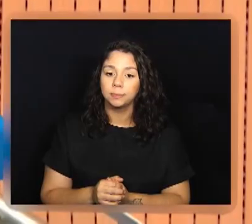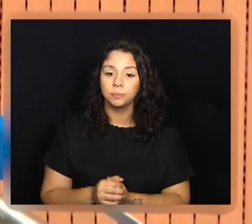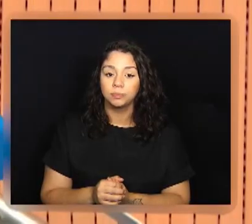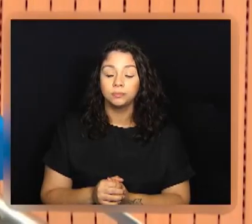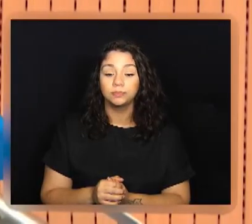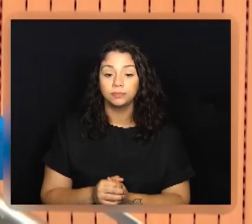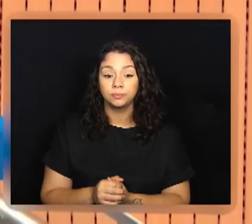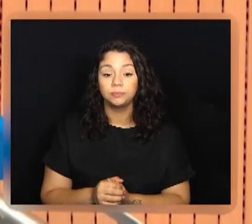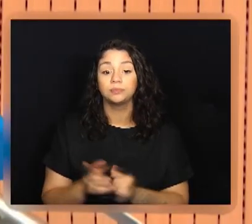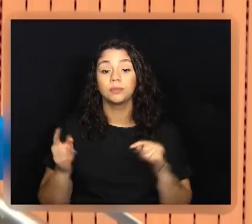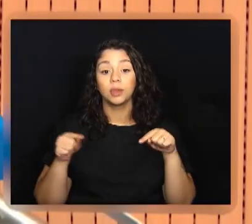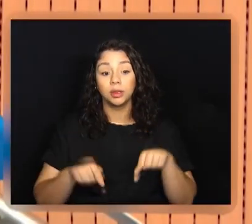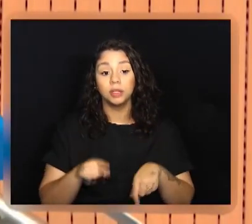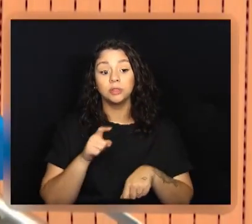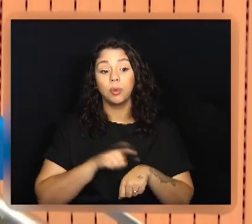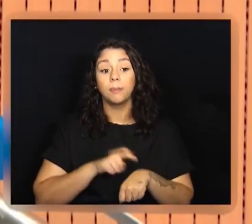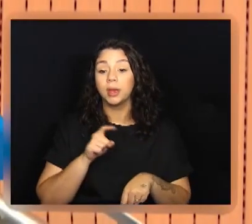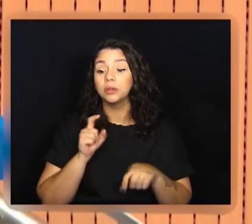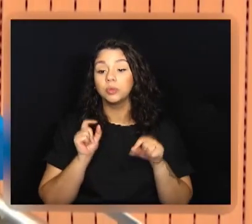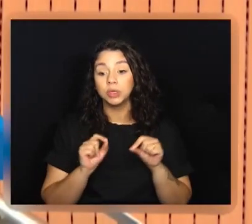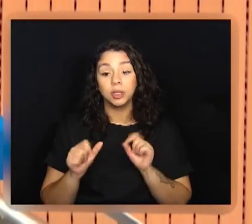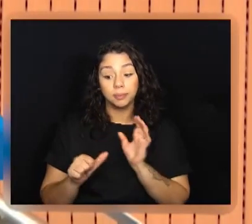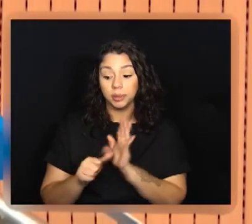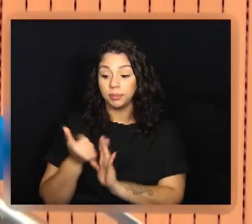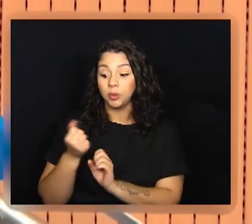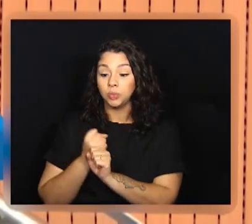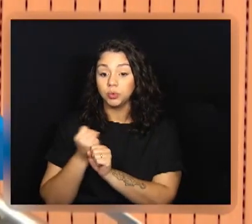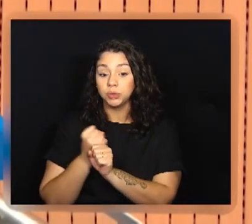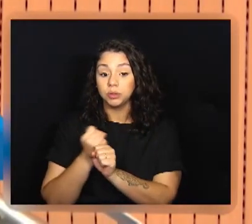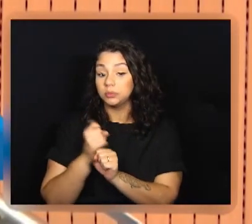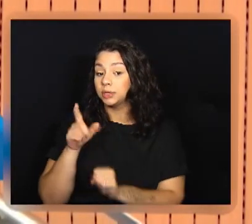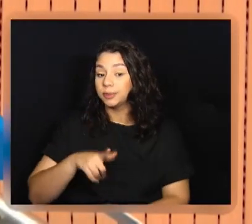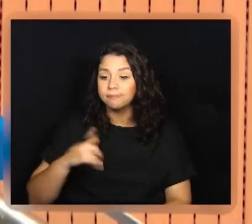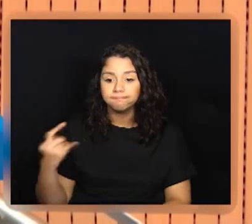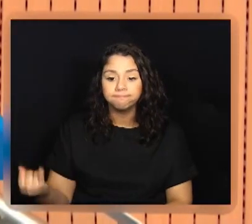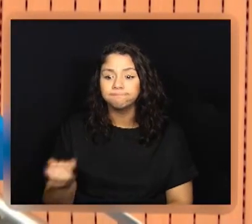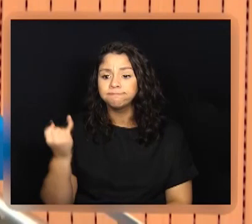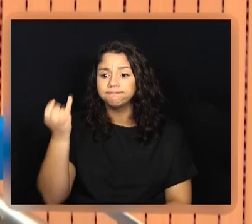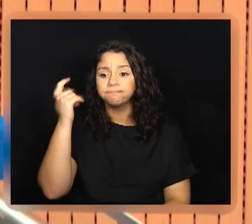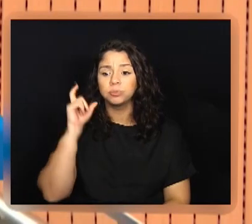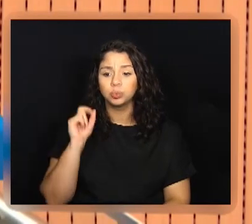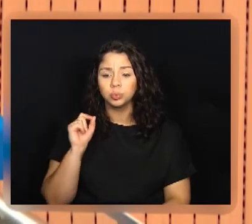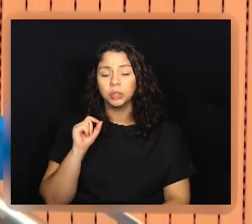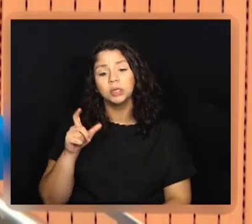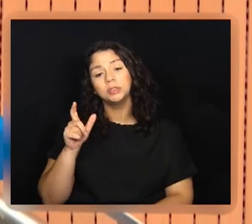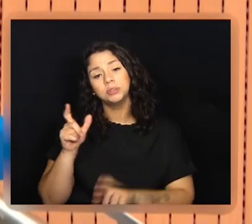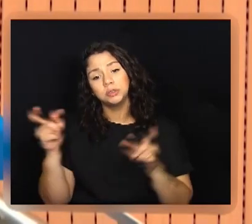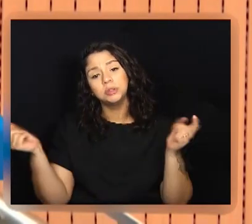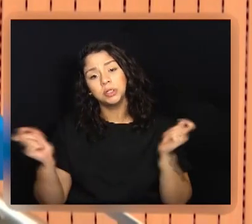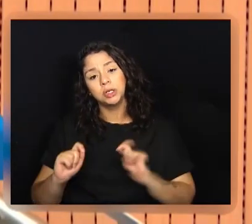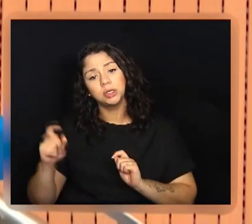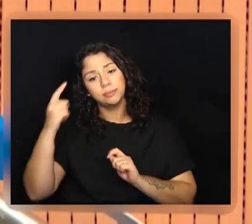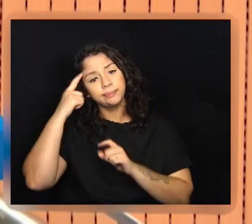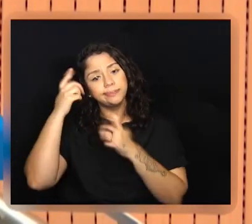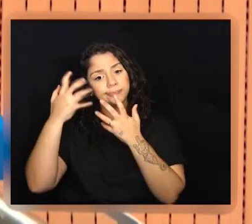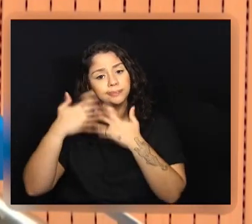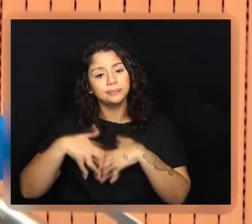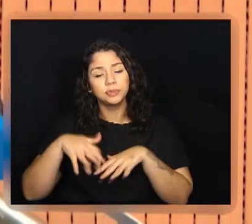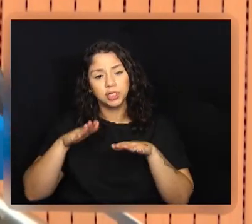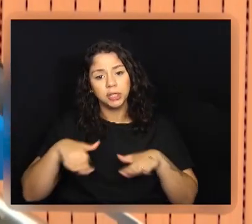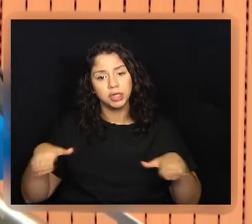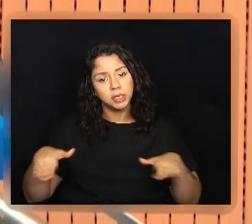É nesse momento, é nesses primeiros anos que são cruciais para a formação das habilidades cognitivas da